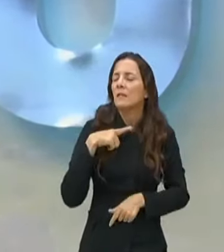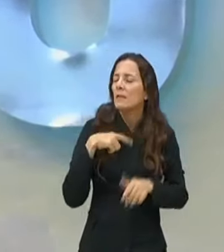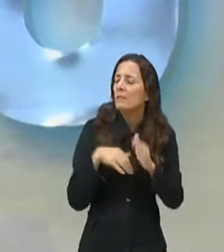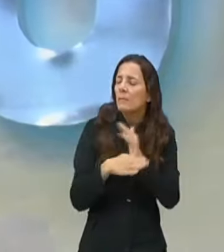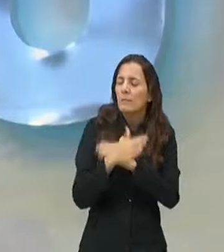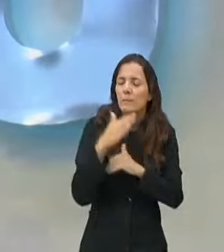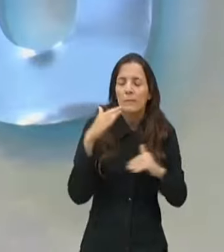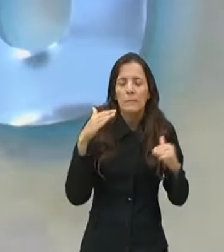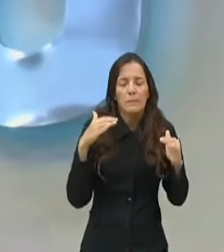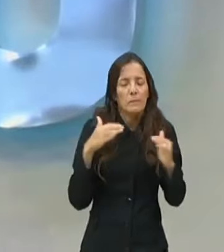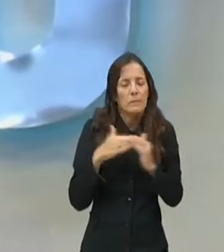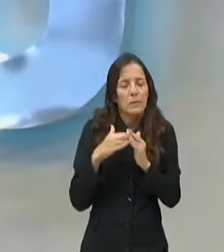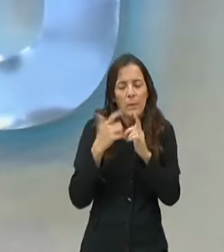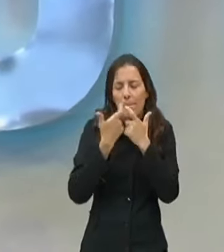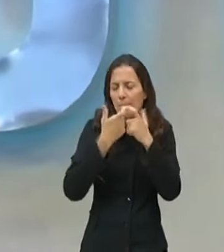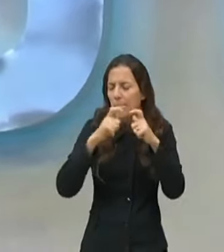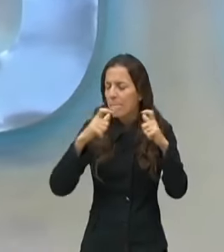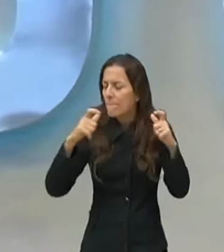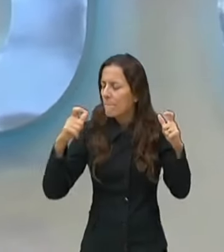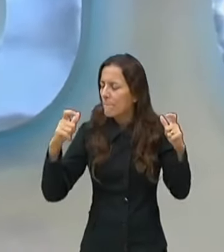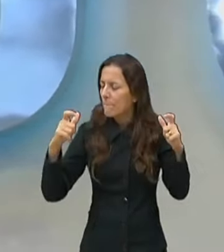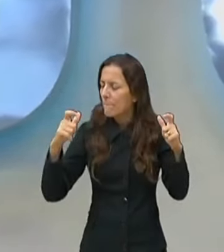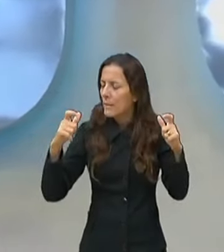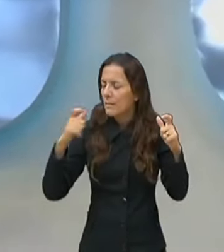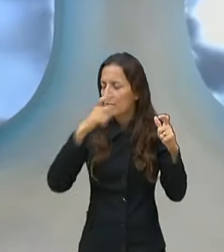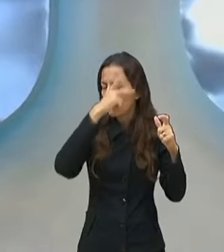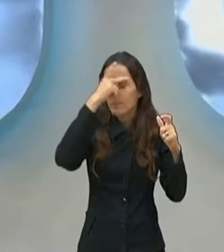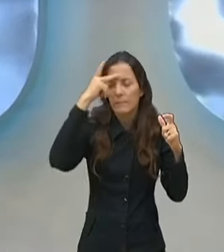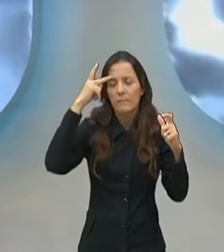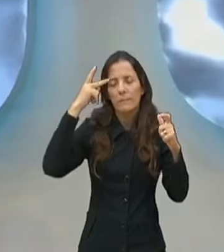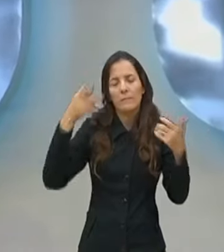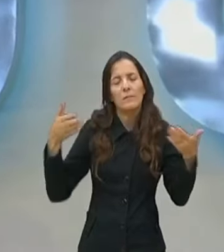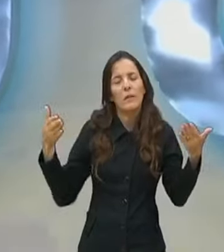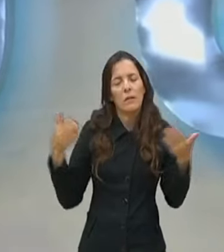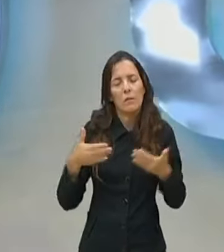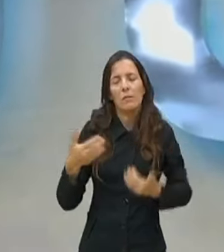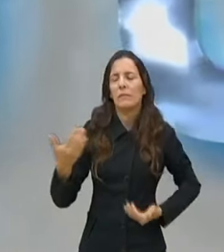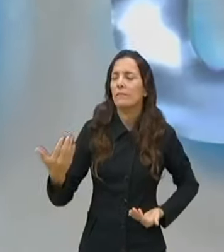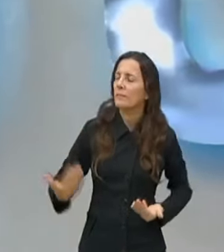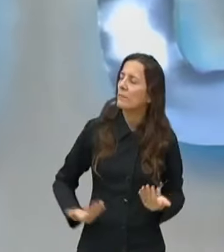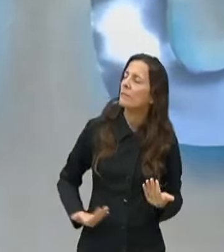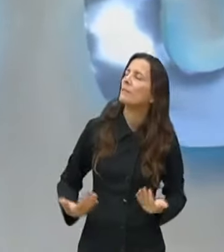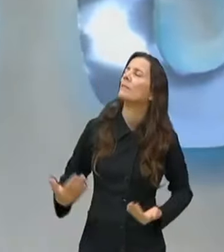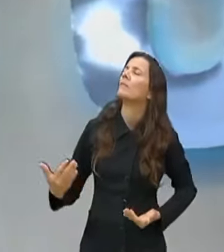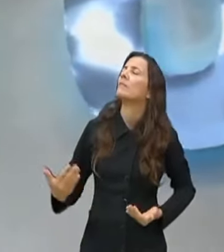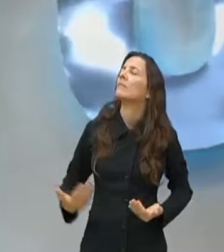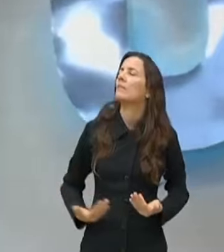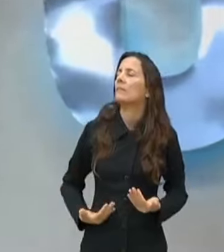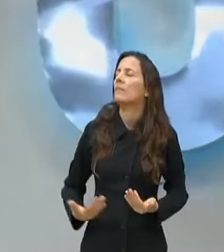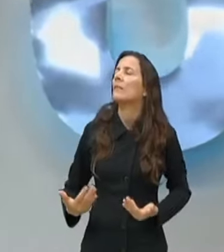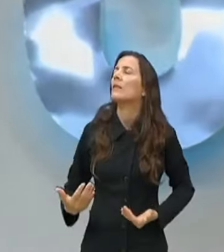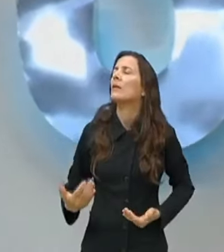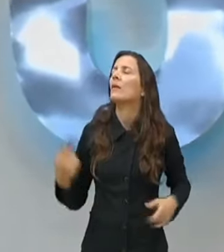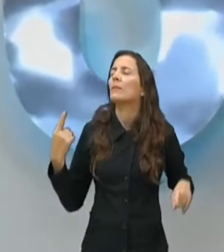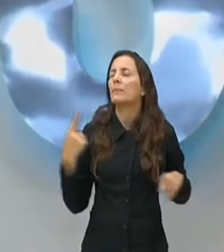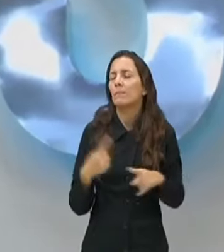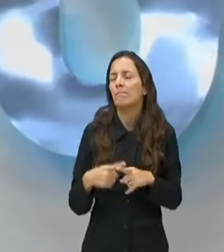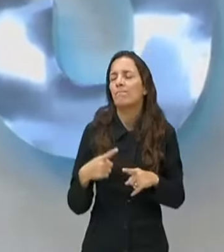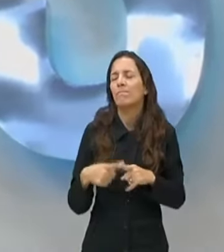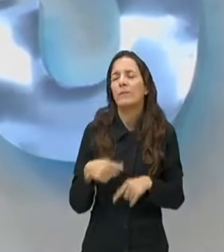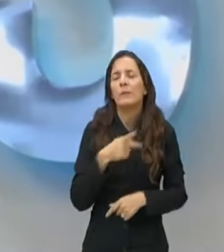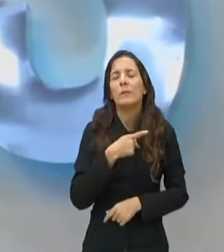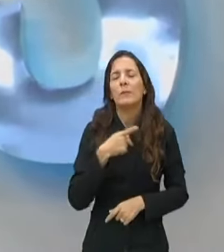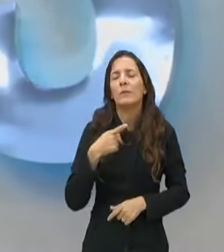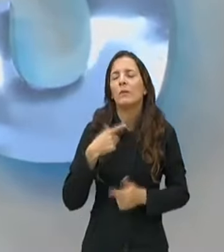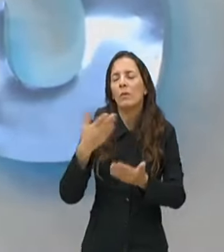uma multidão, milhares e milhares de servos teus, convocados pelo nosso indigno pastor